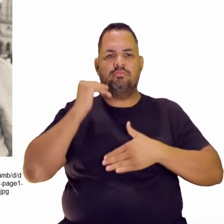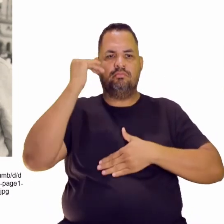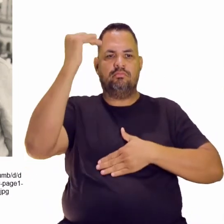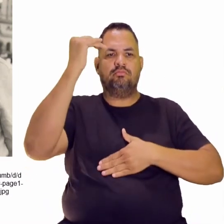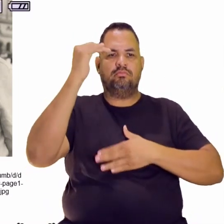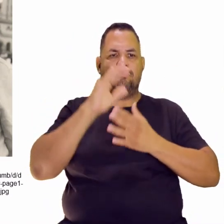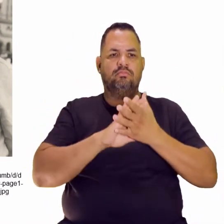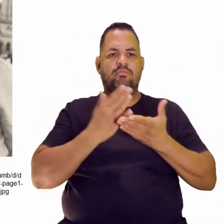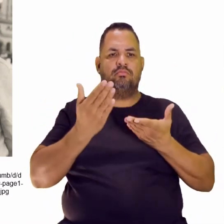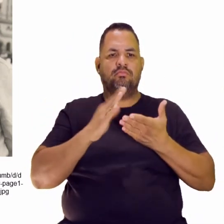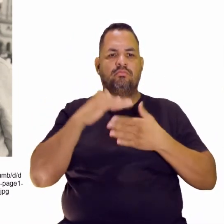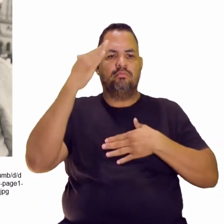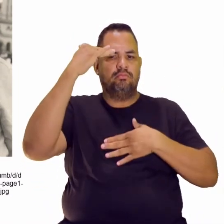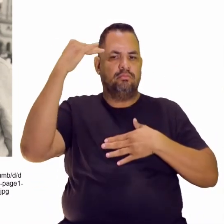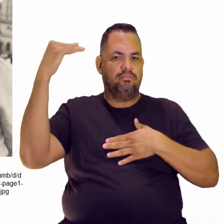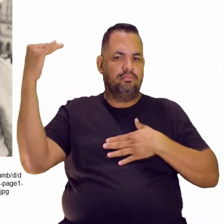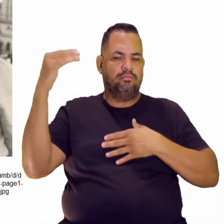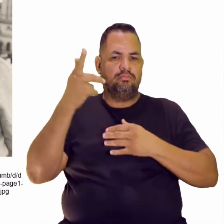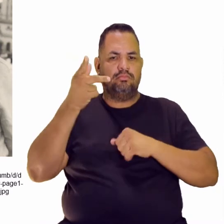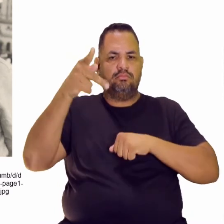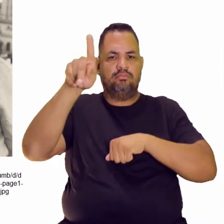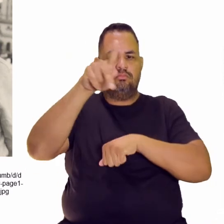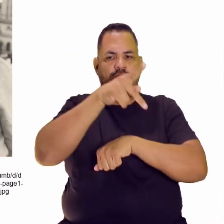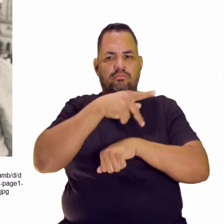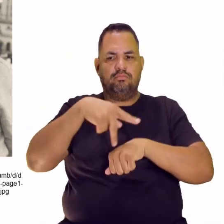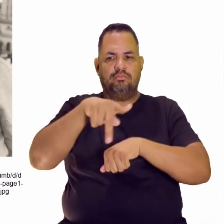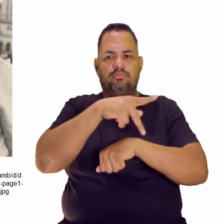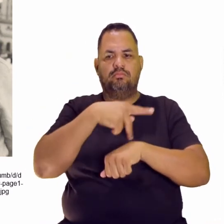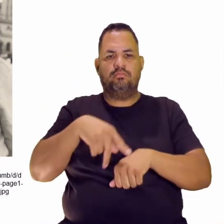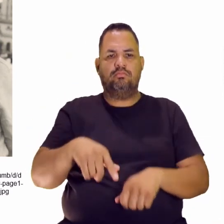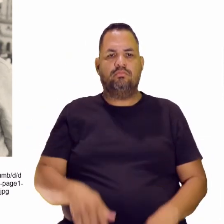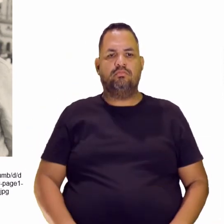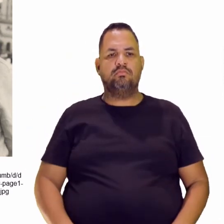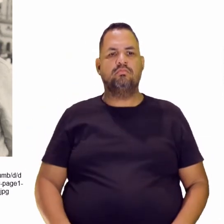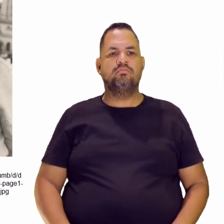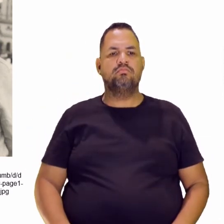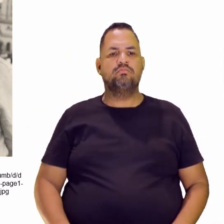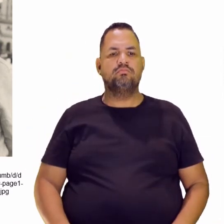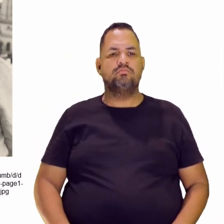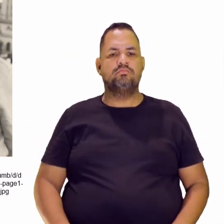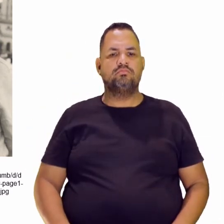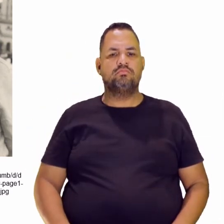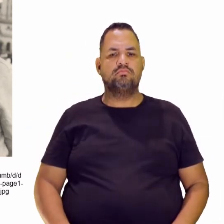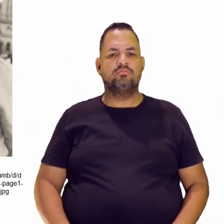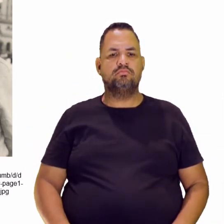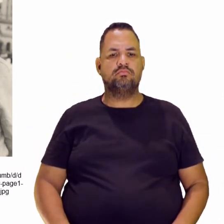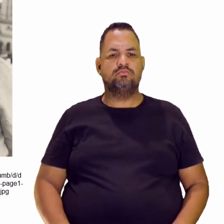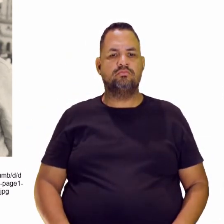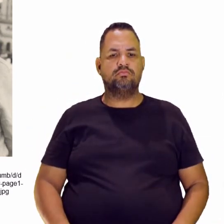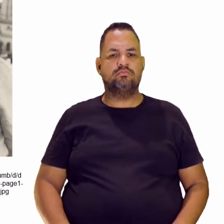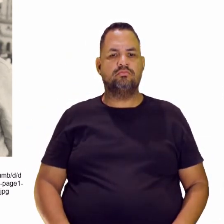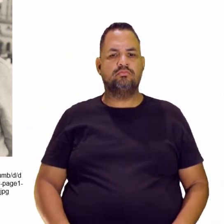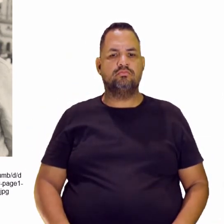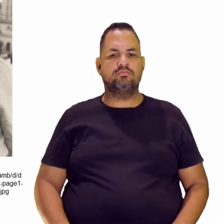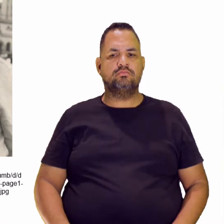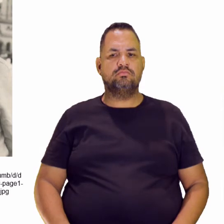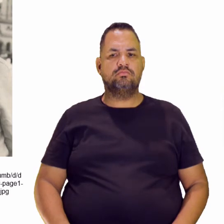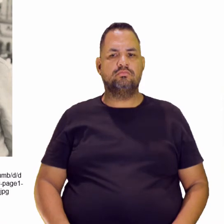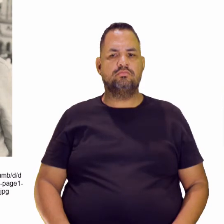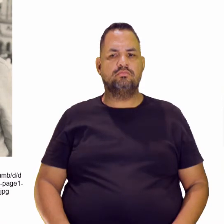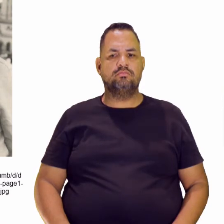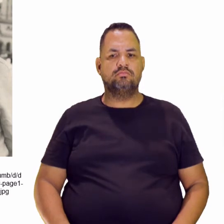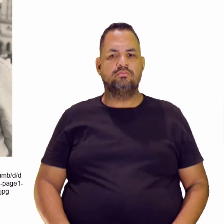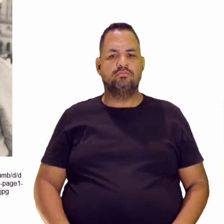alcançar maior projeção internacional. Olha só, aqui o